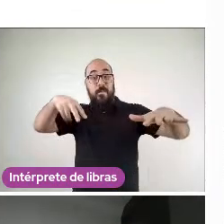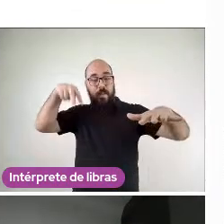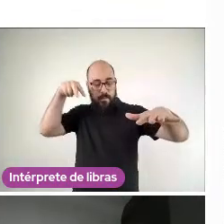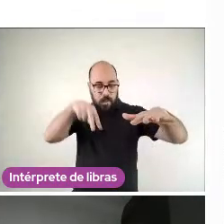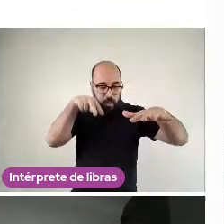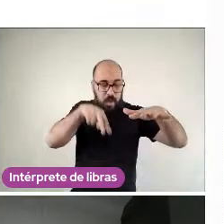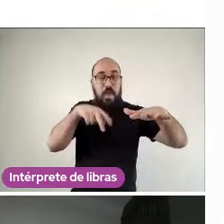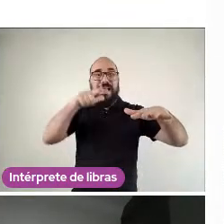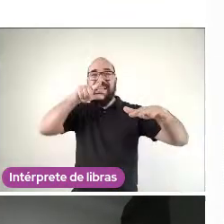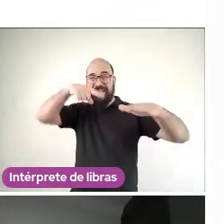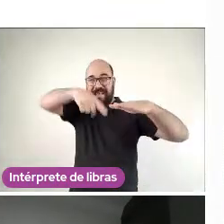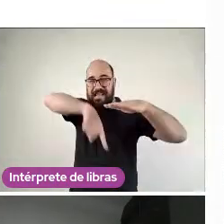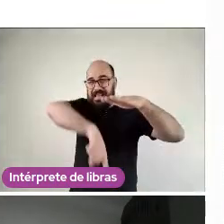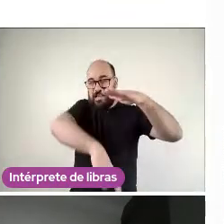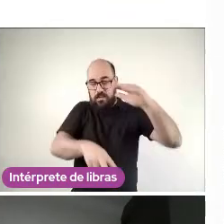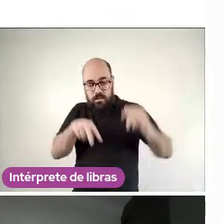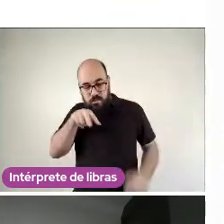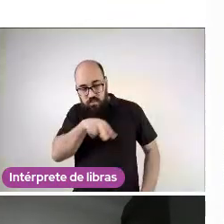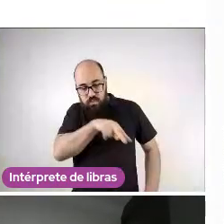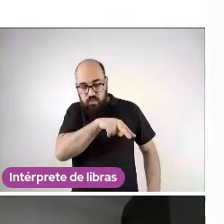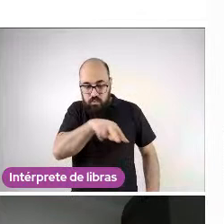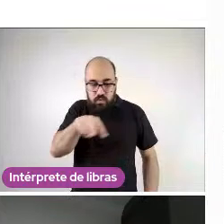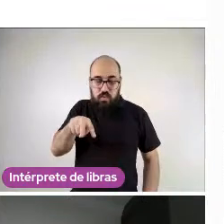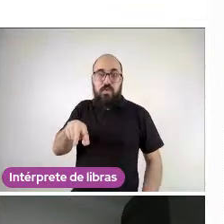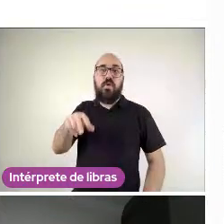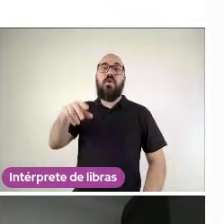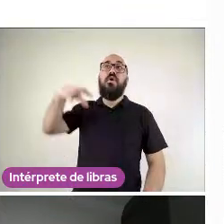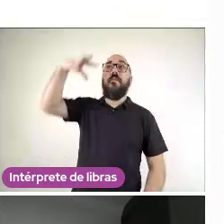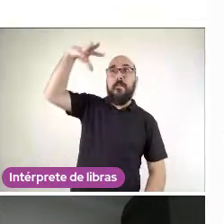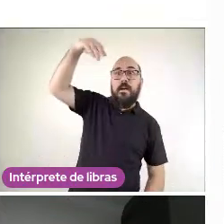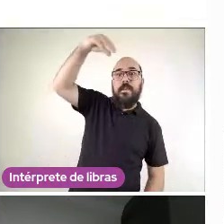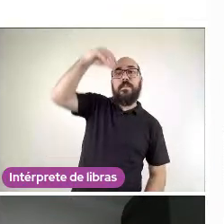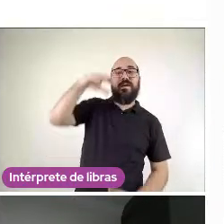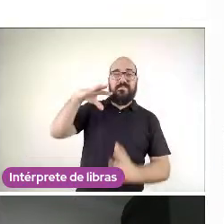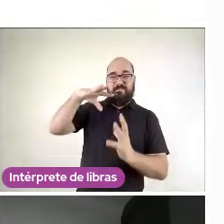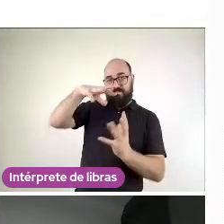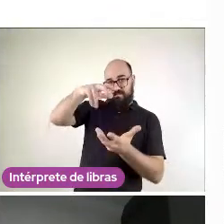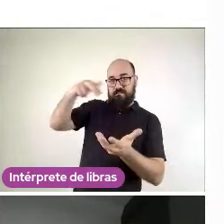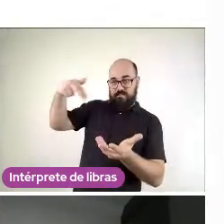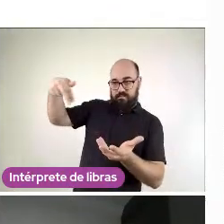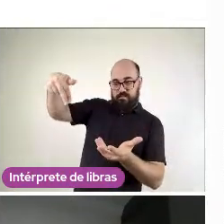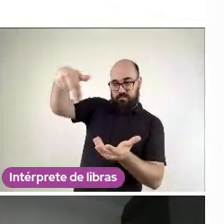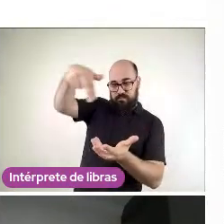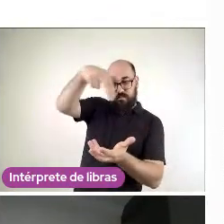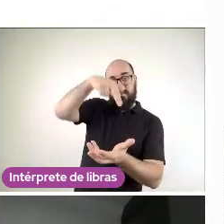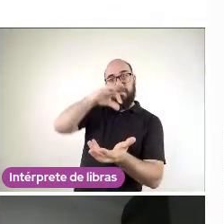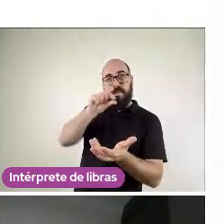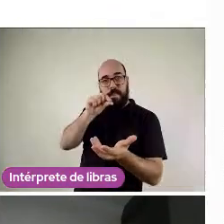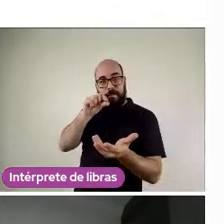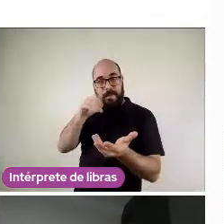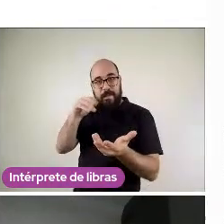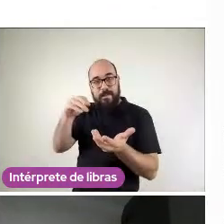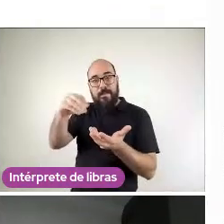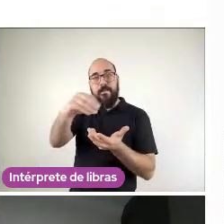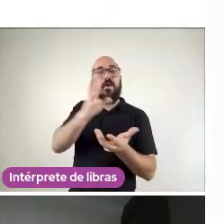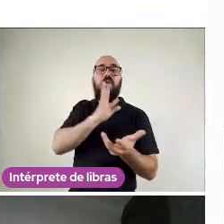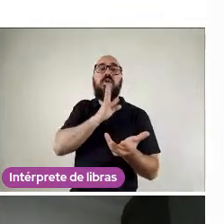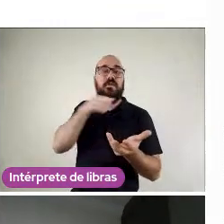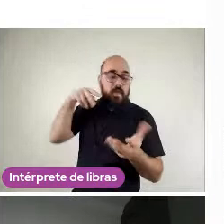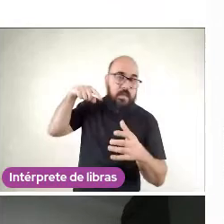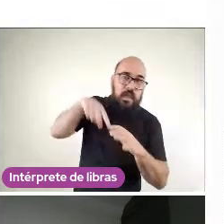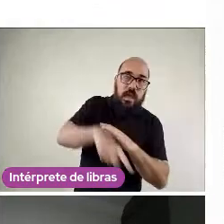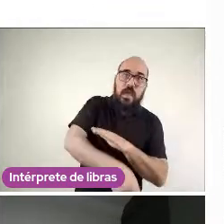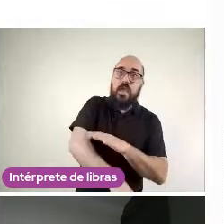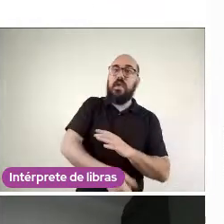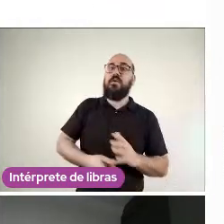informações realmente geoespaciais, fundo do oceano, que é muito pouco, né, que se conhece, um